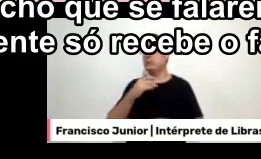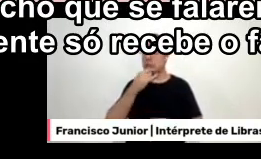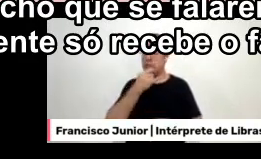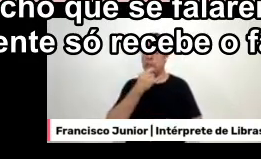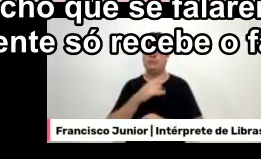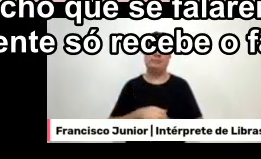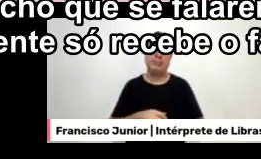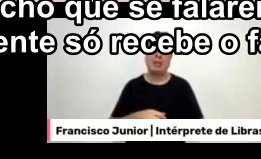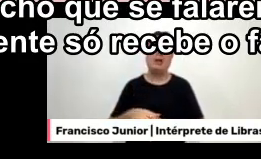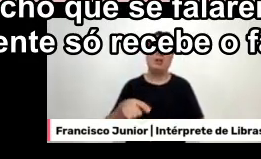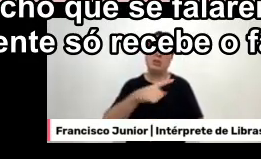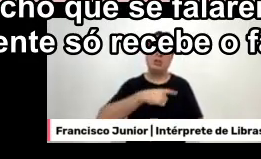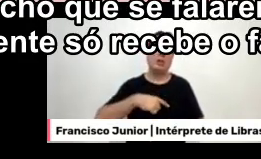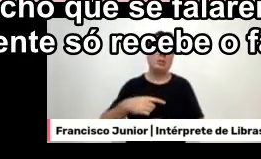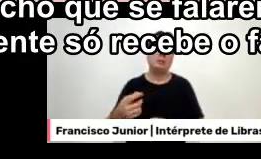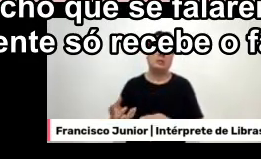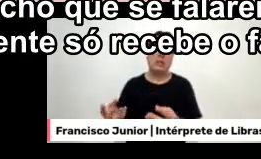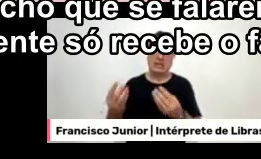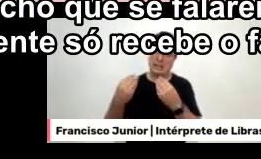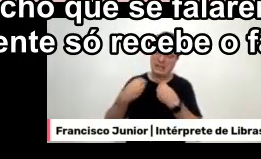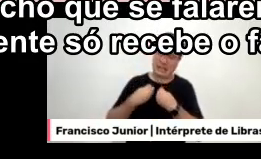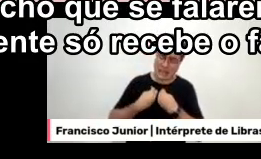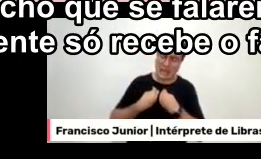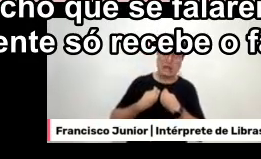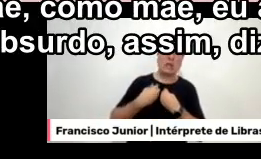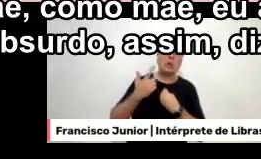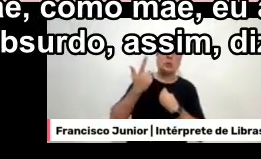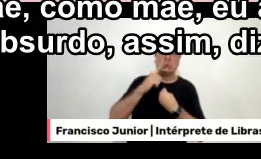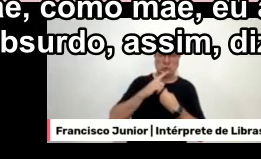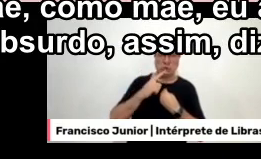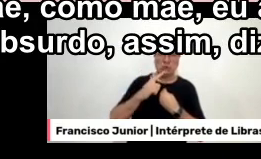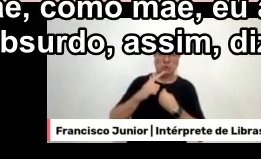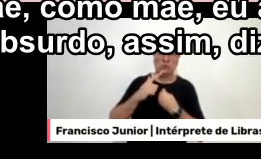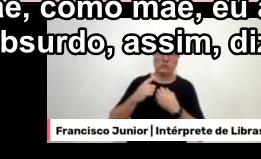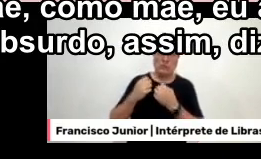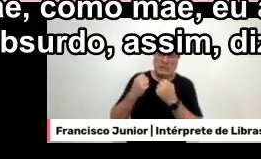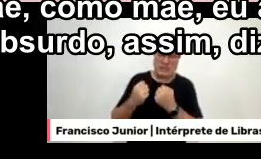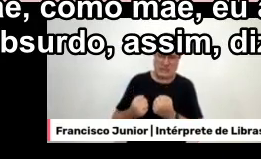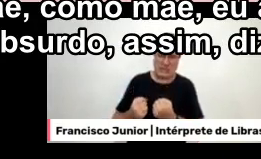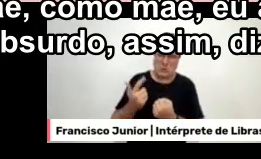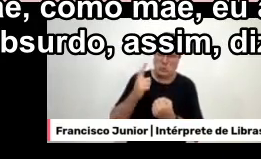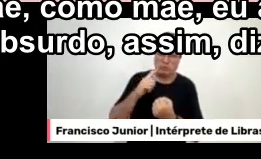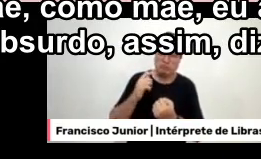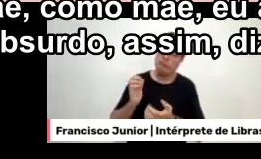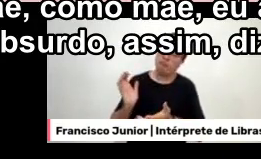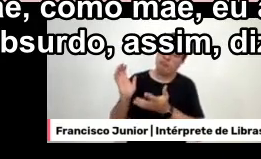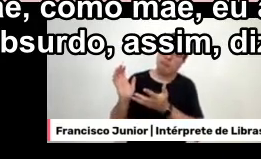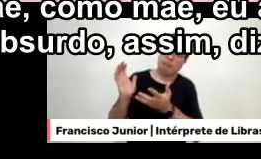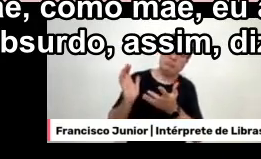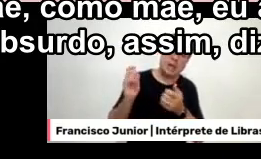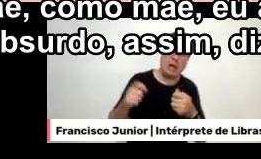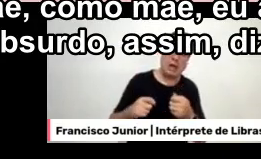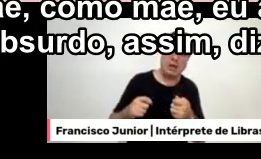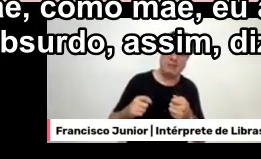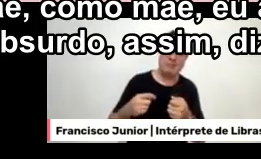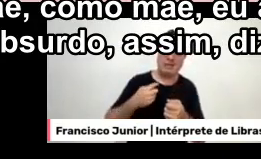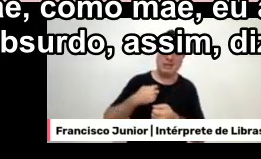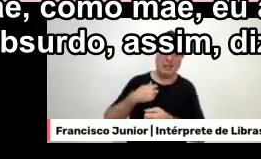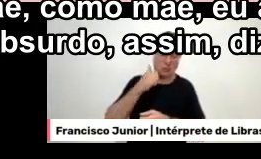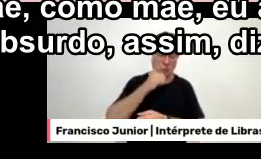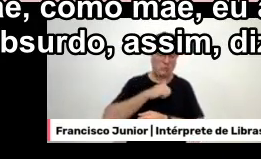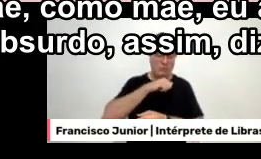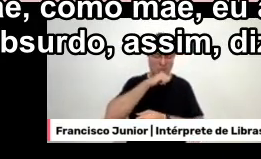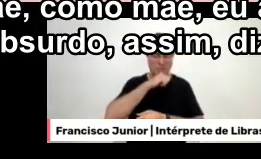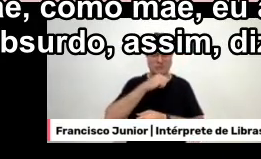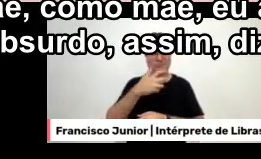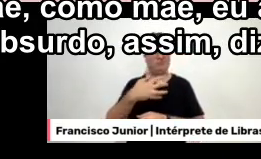é: a gente só recebe o fardo que aguenta carregar, né? Como mãe, como mãe, eu acho que isso para mim deve